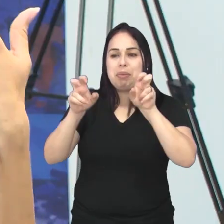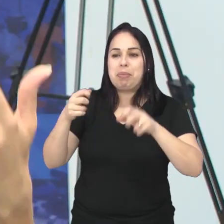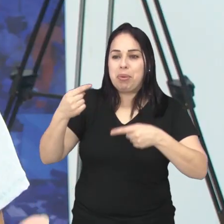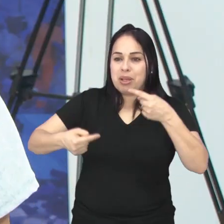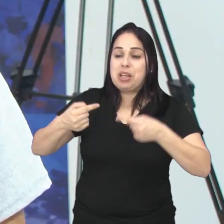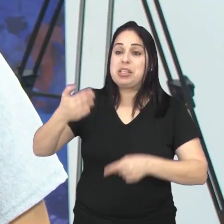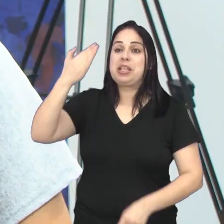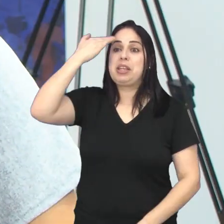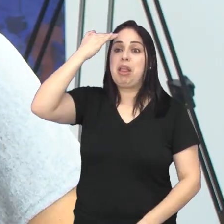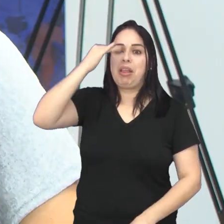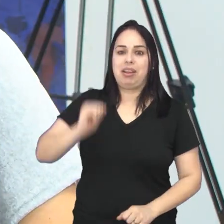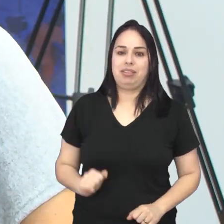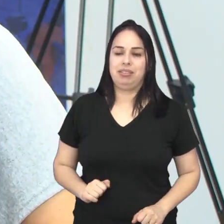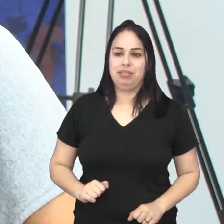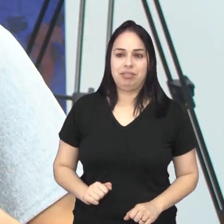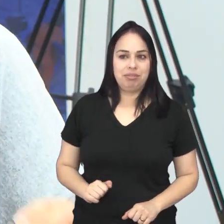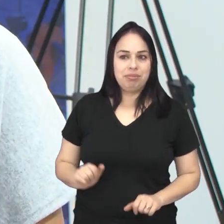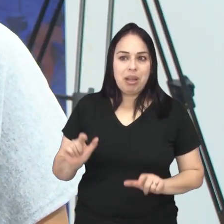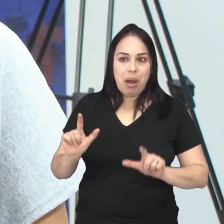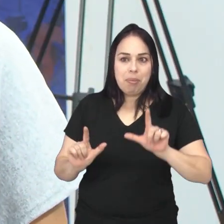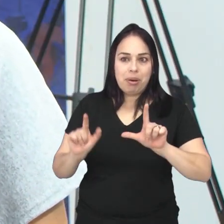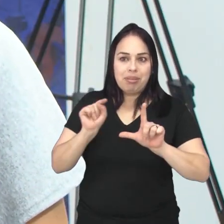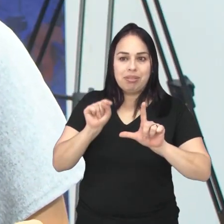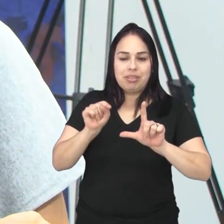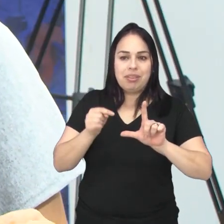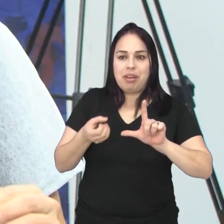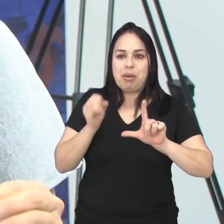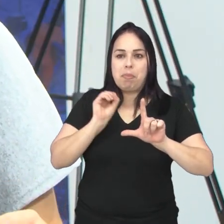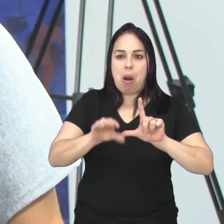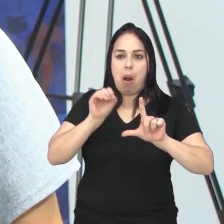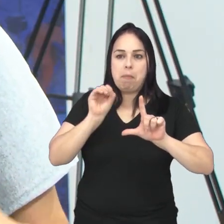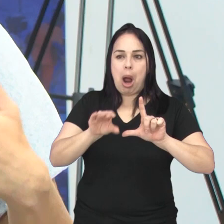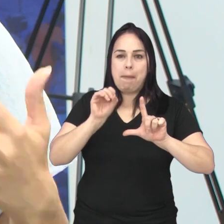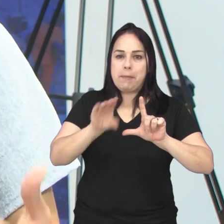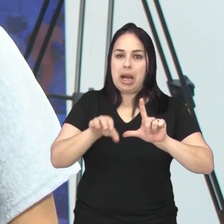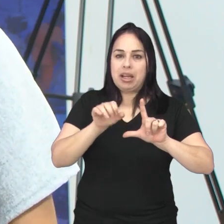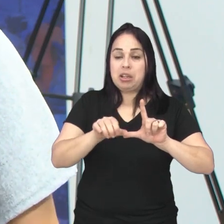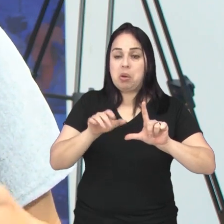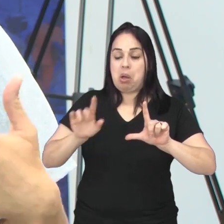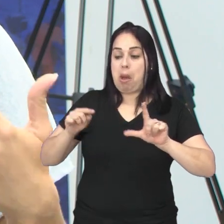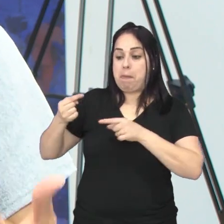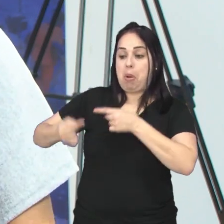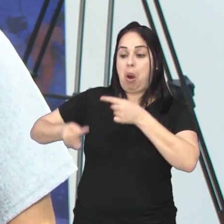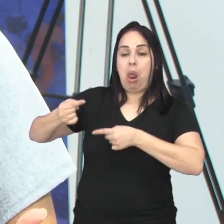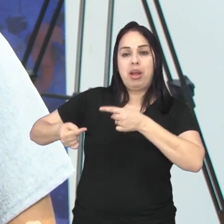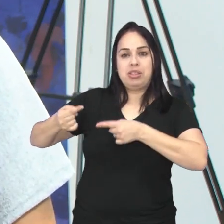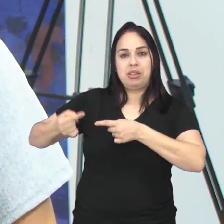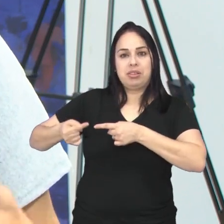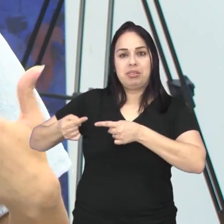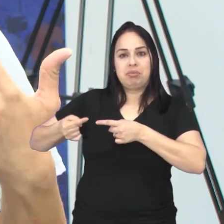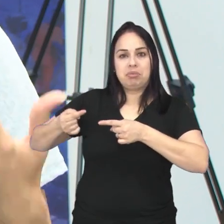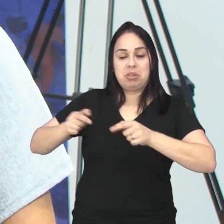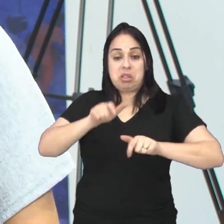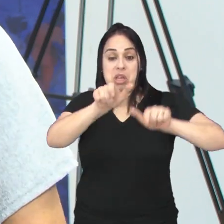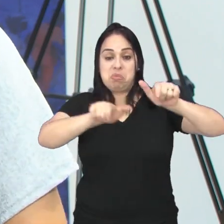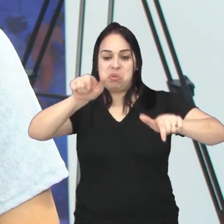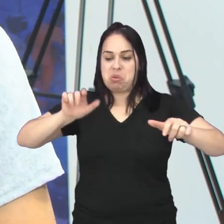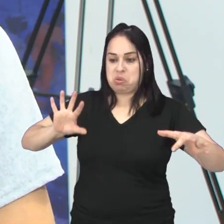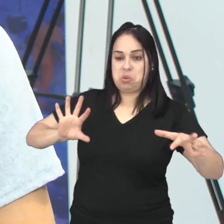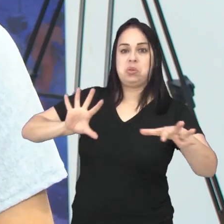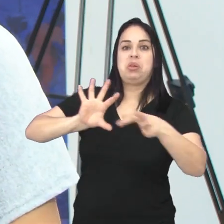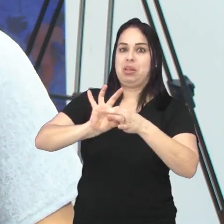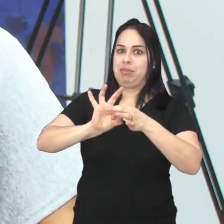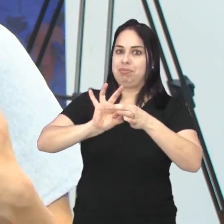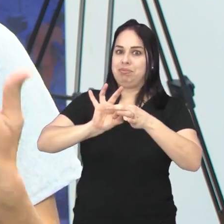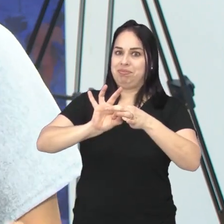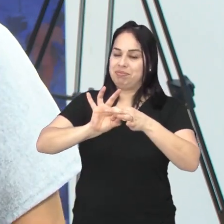vai ser um programa que vai quebrar tabus. É um programa que vai mostrar o quanto que a política ela está próxima das